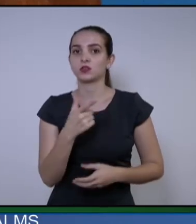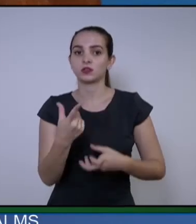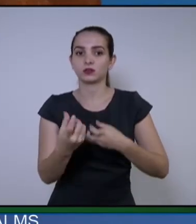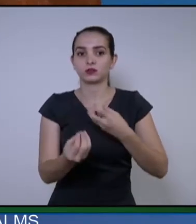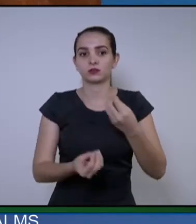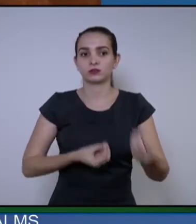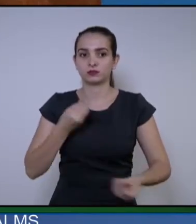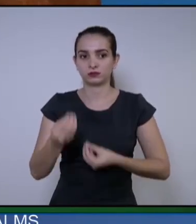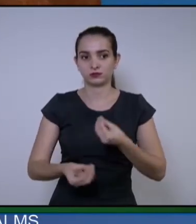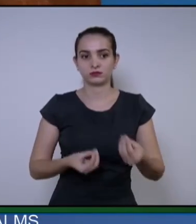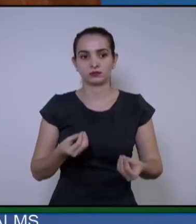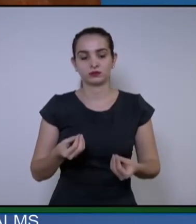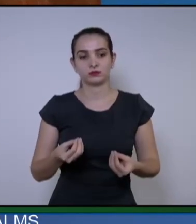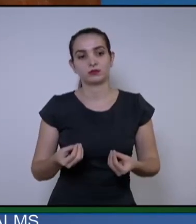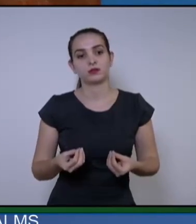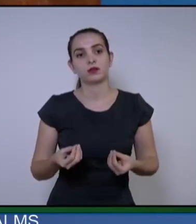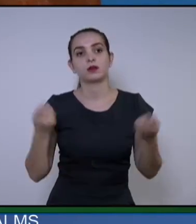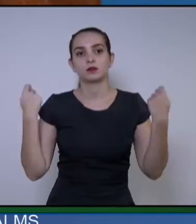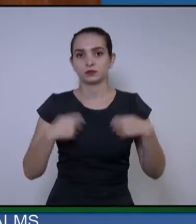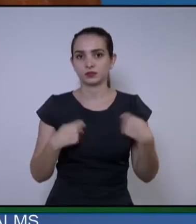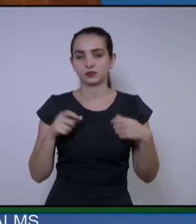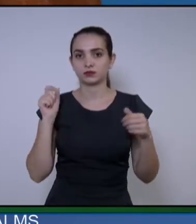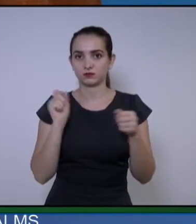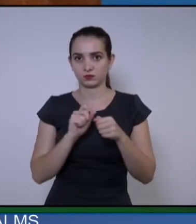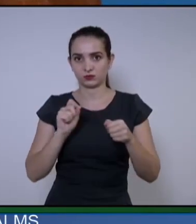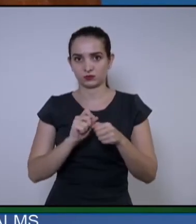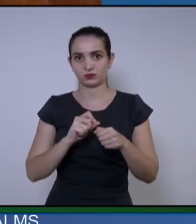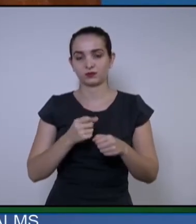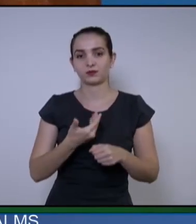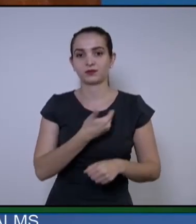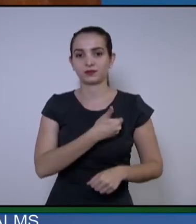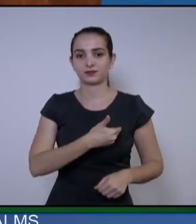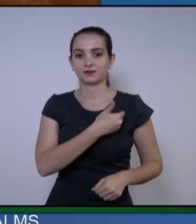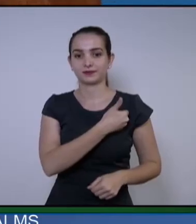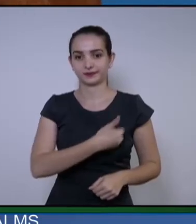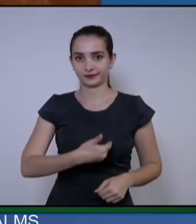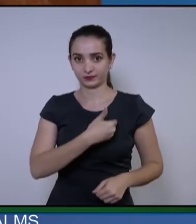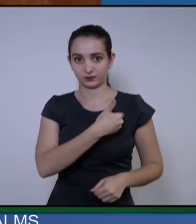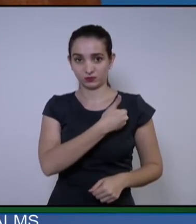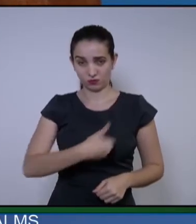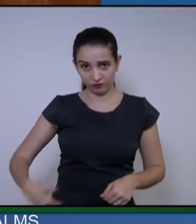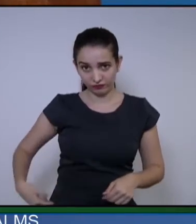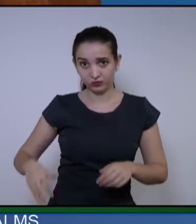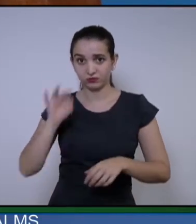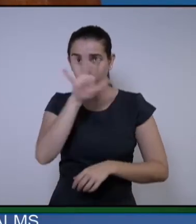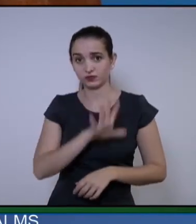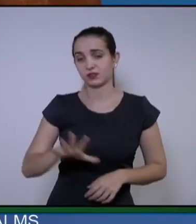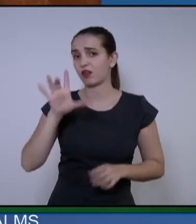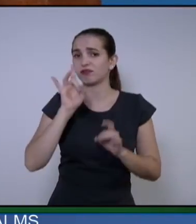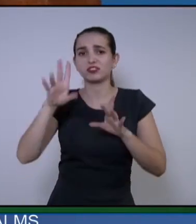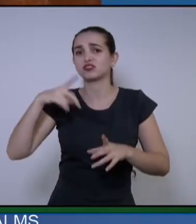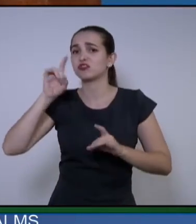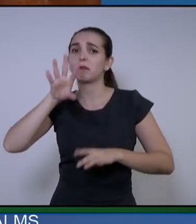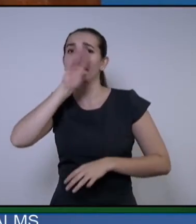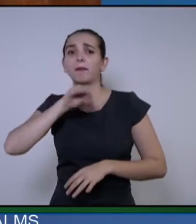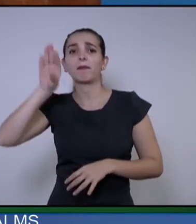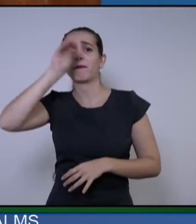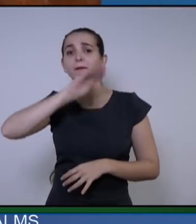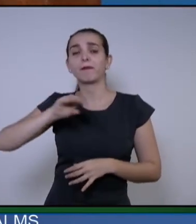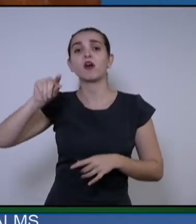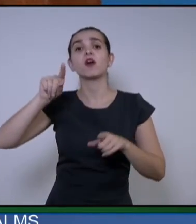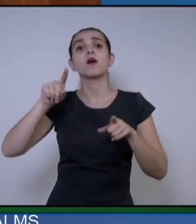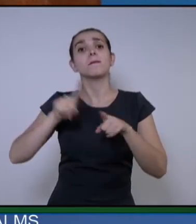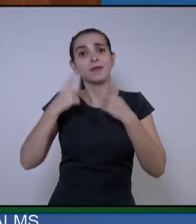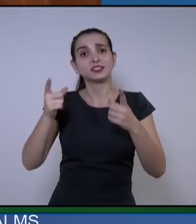fazer o enfrentamento da violência. É preciso que o governo federal deixe de fazer discurso e atue na prática para